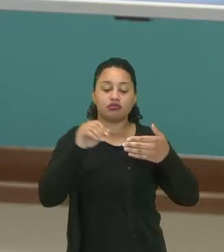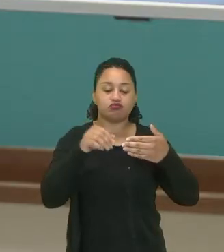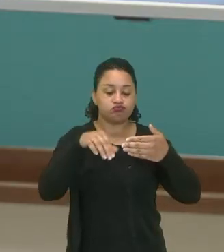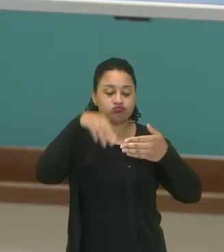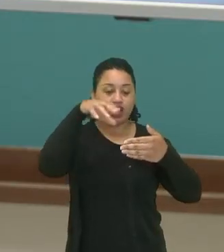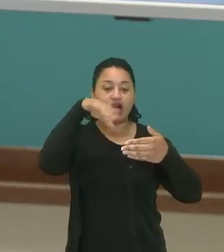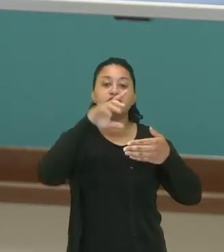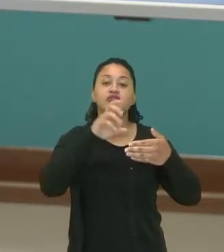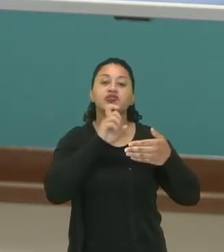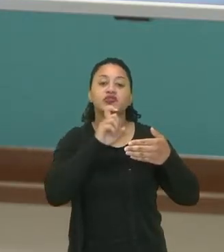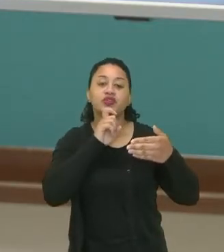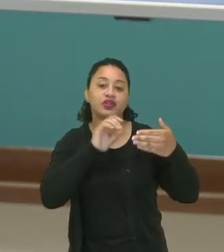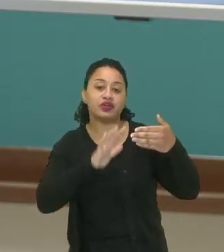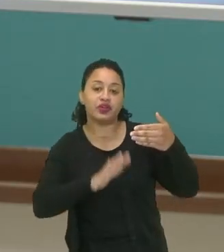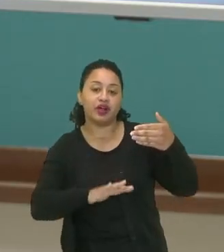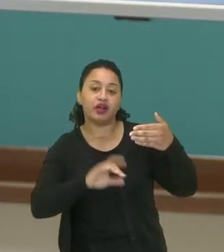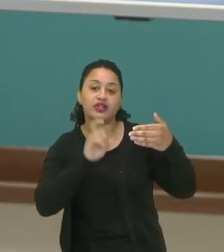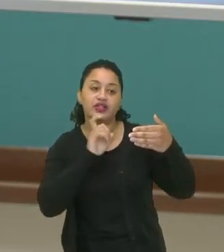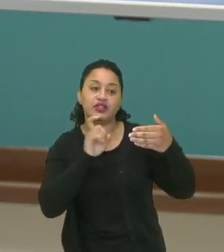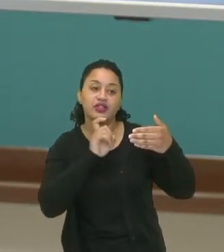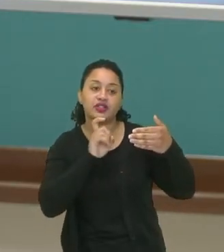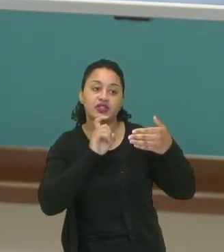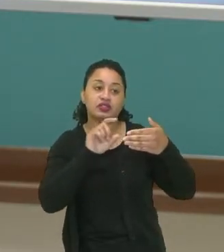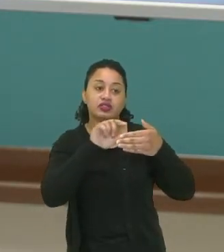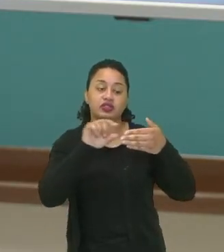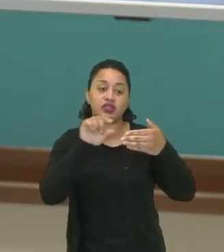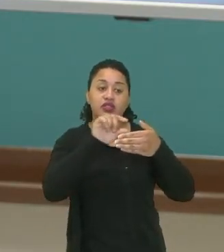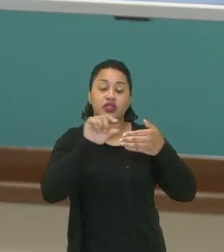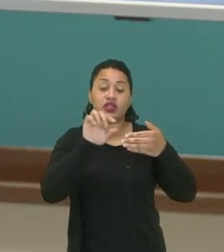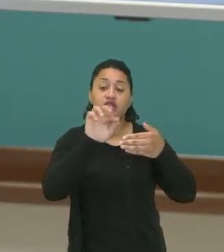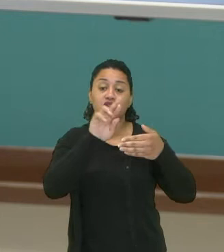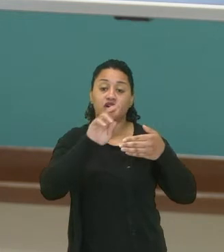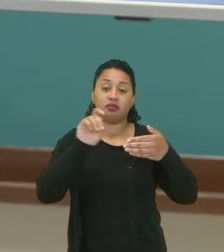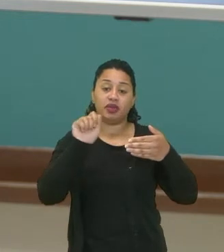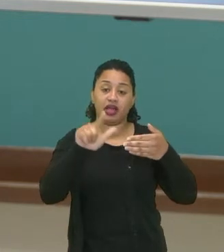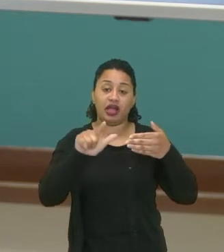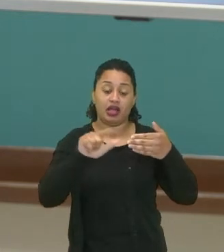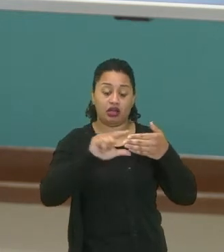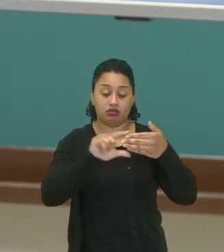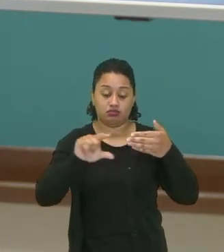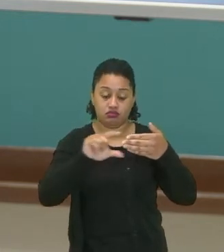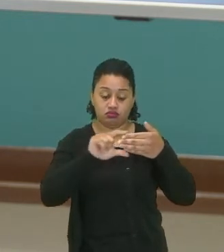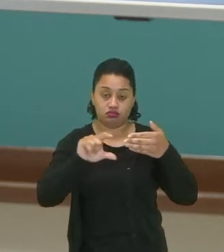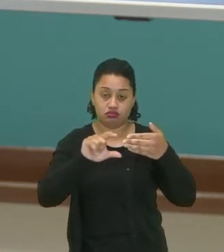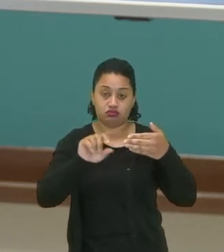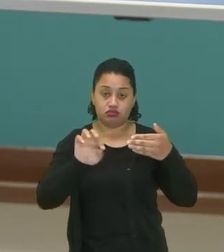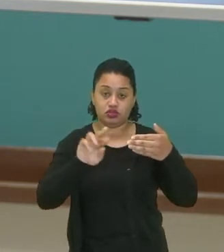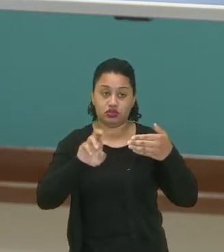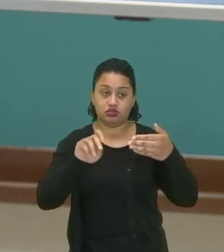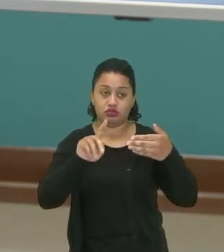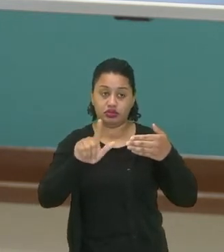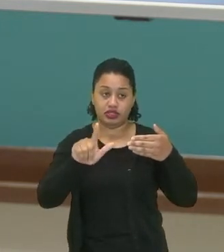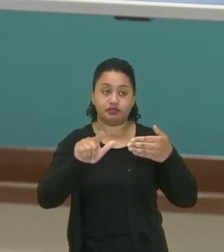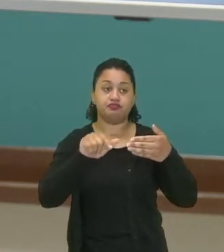se aqui tem o clima equatorial, aqui tem um clima tropical e aqui também tem um clima tropical. Se aqui tem um